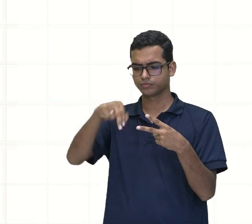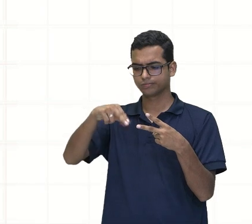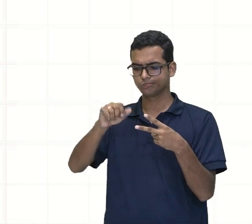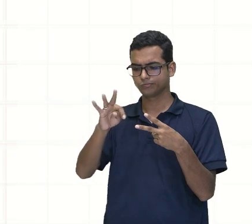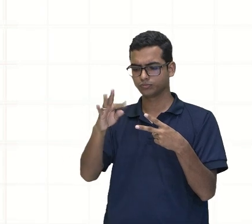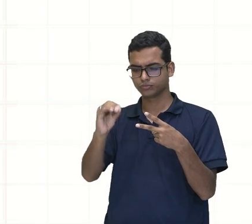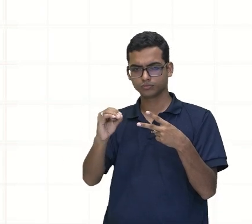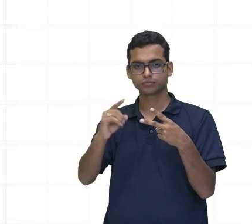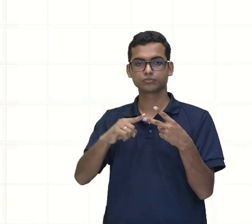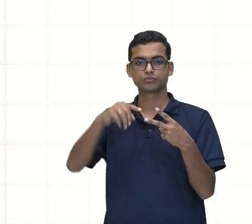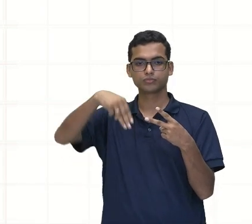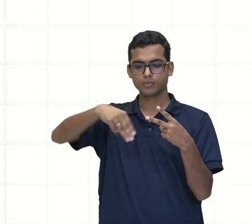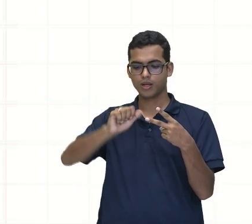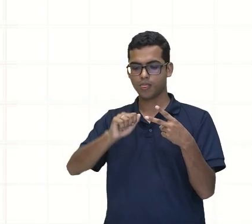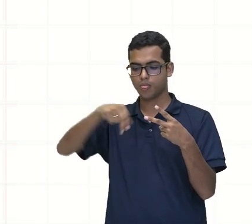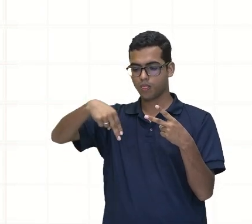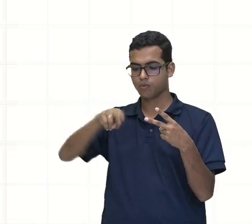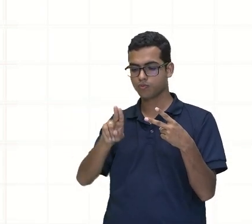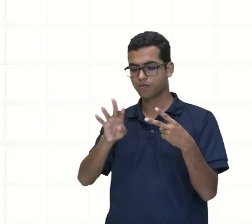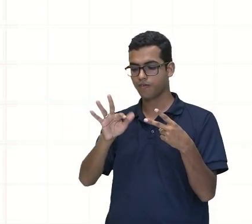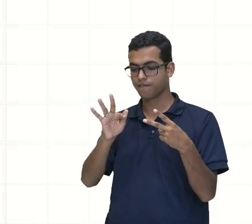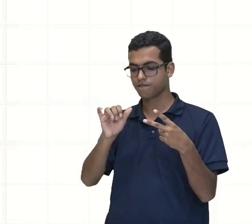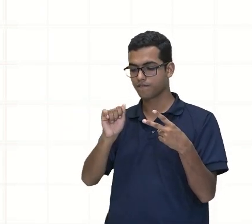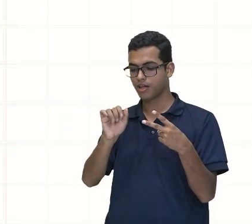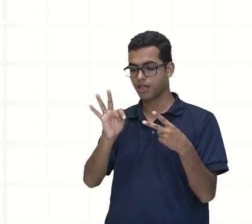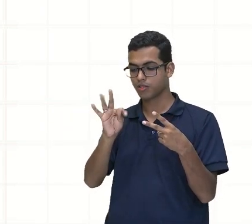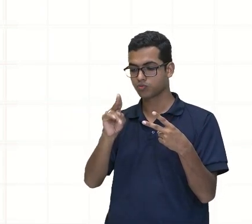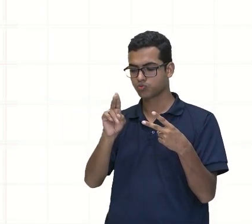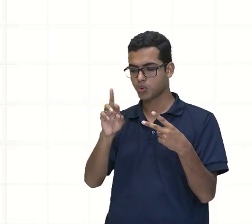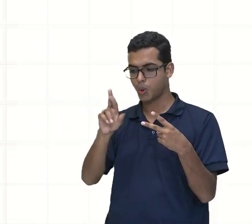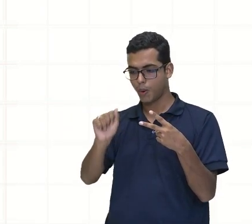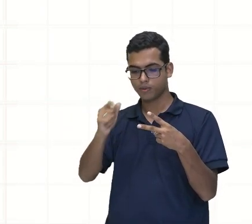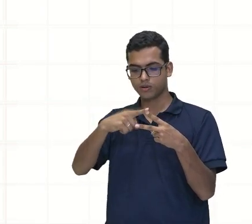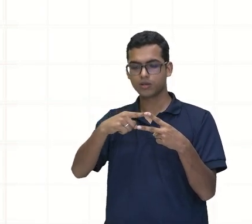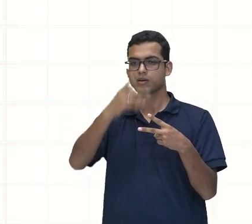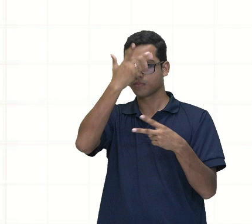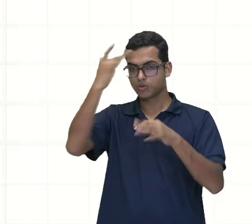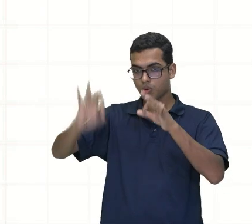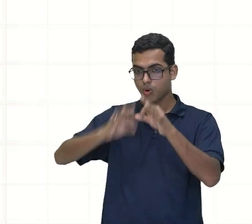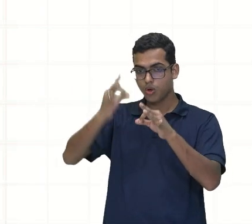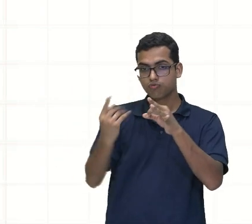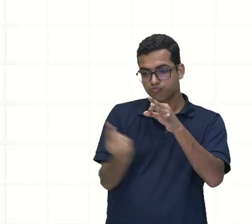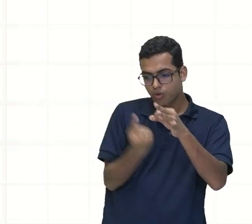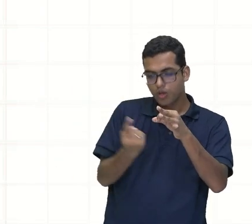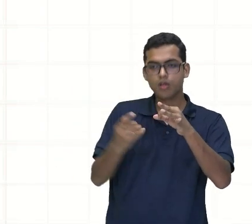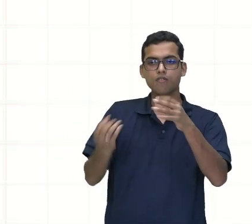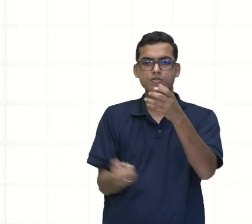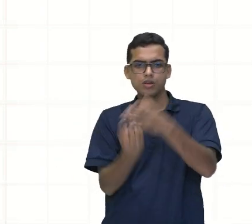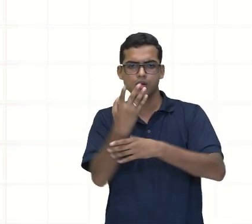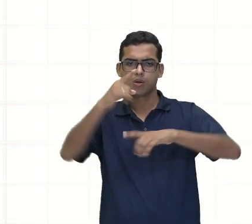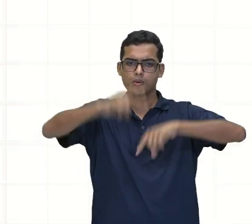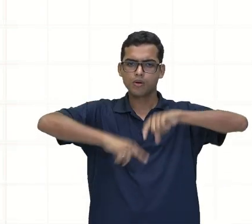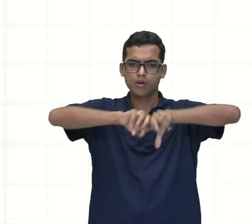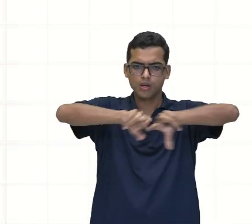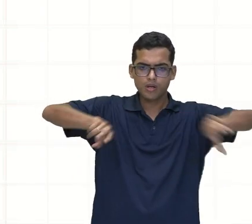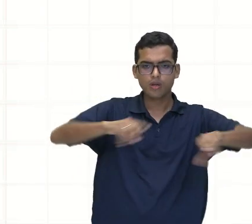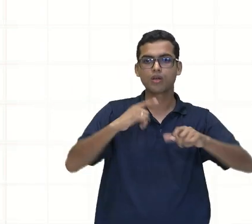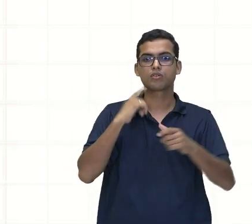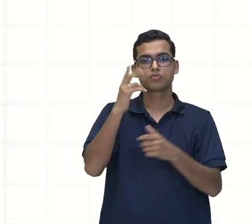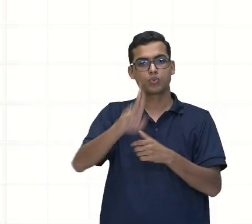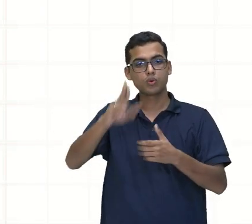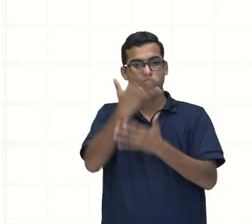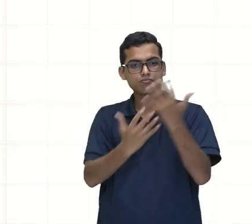trabalhava sozinho, então uma pessoa só vai produzir a mercadoria. E tudo era produzido de forma